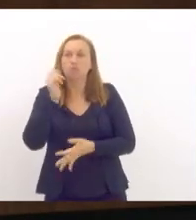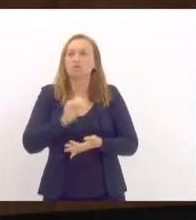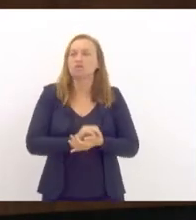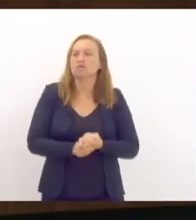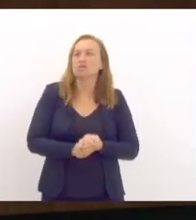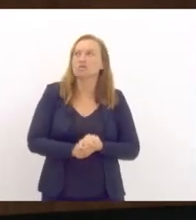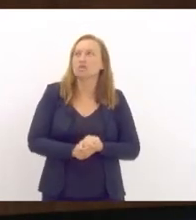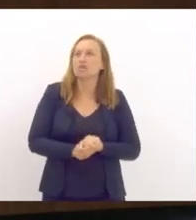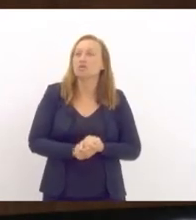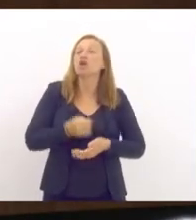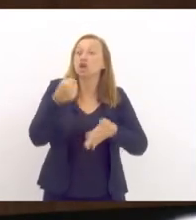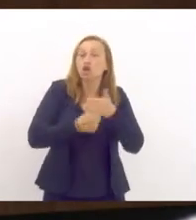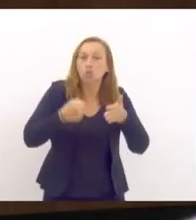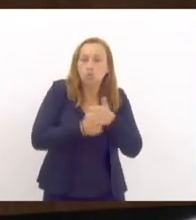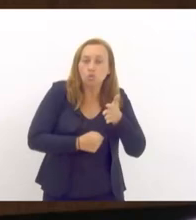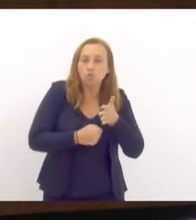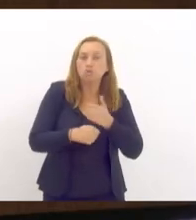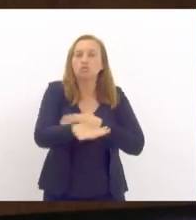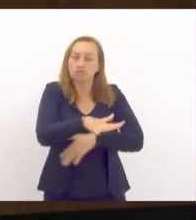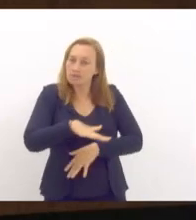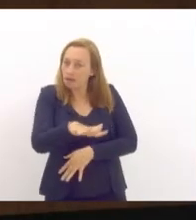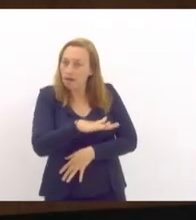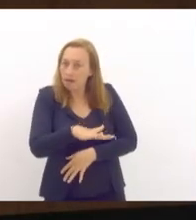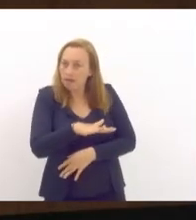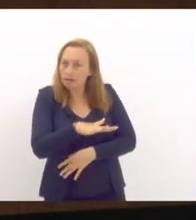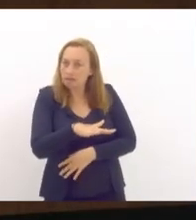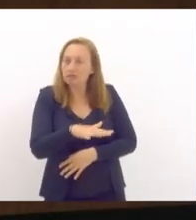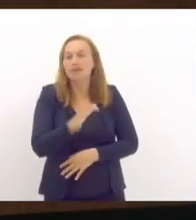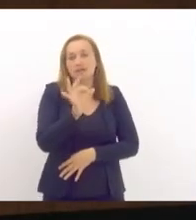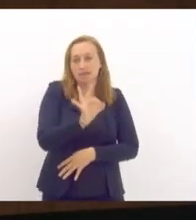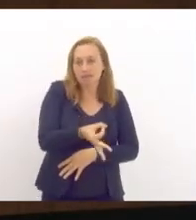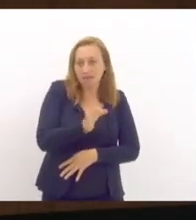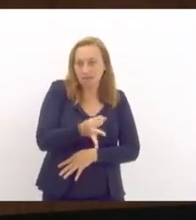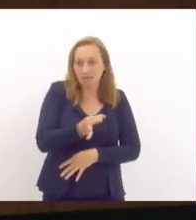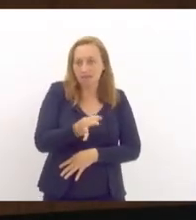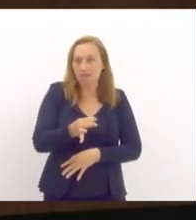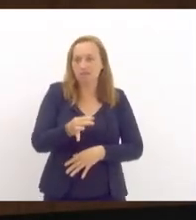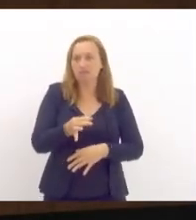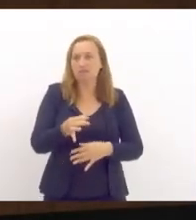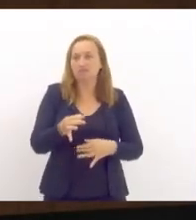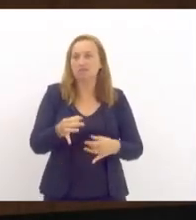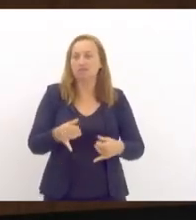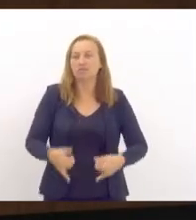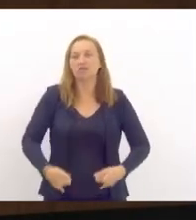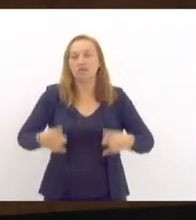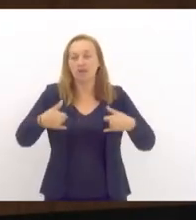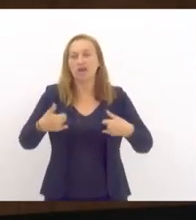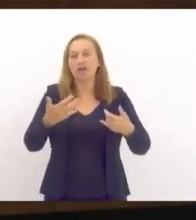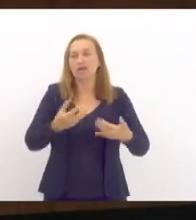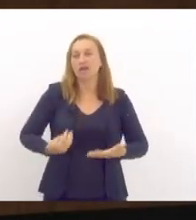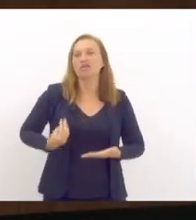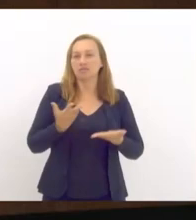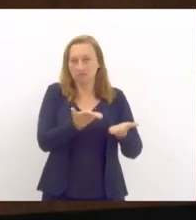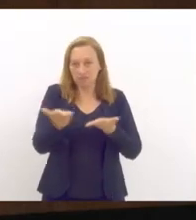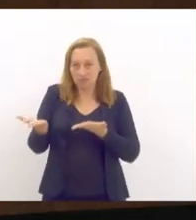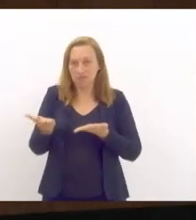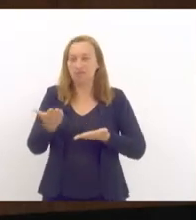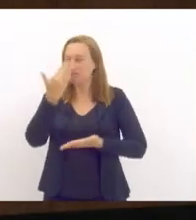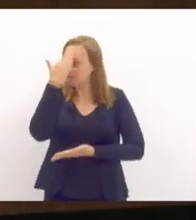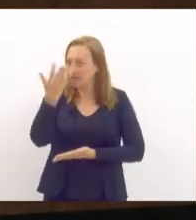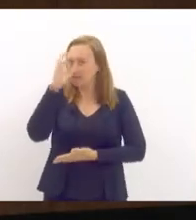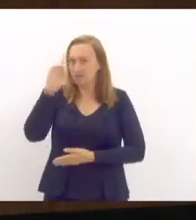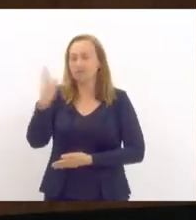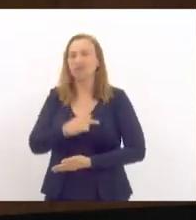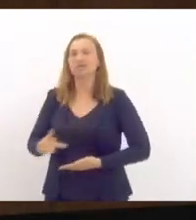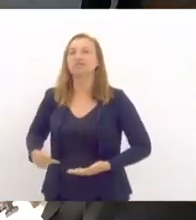que lutam nessa área e com certeza vai nos honrar muito a presença dos Senhores obrigado